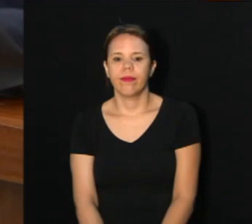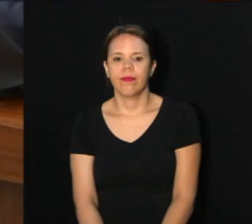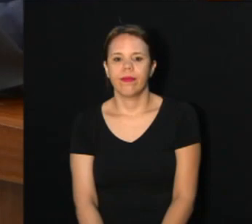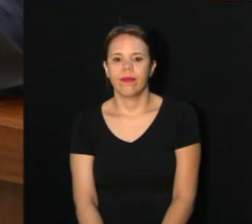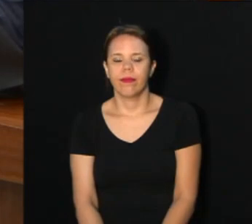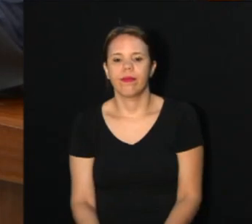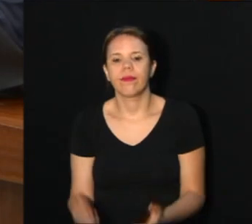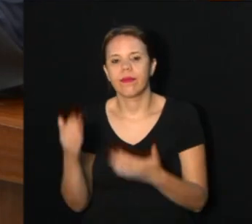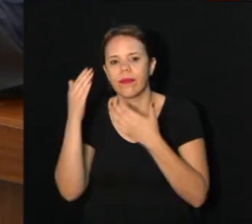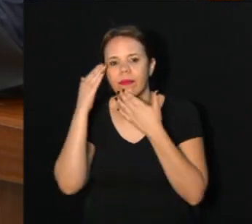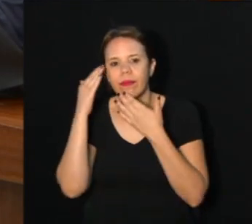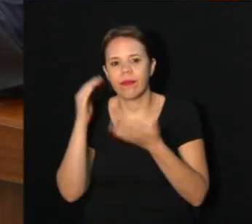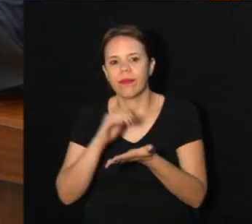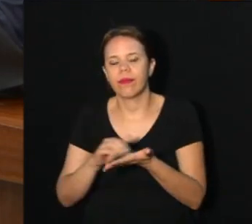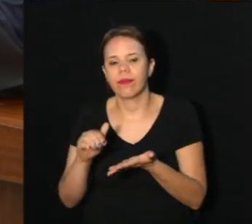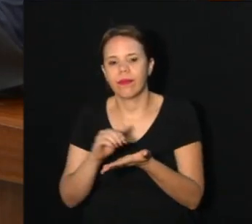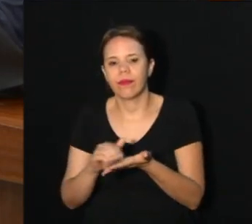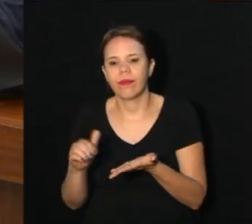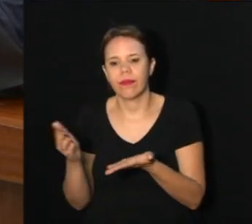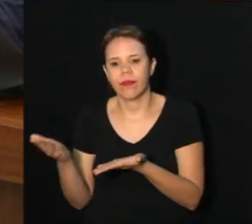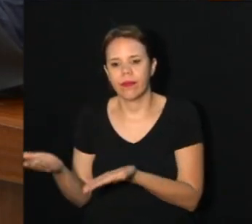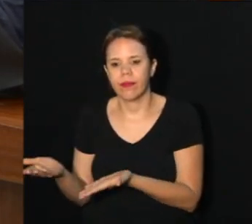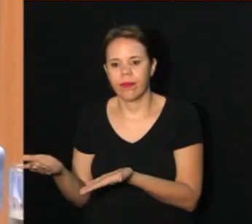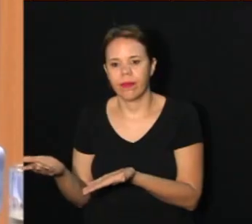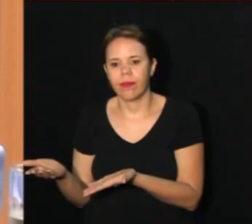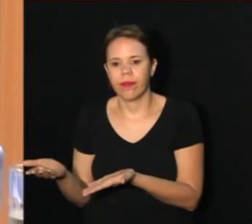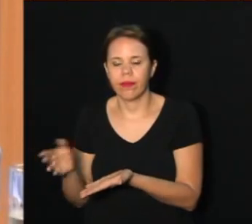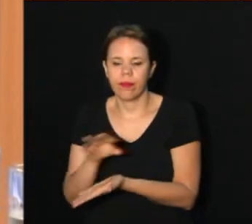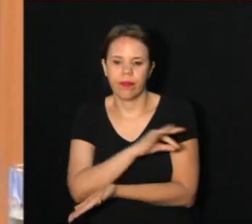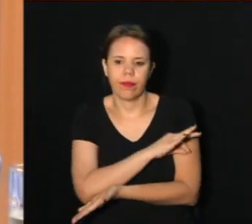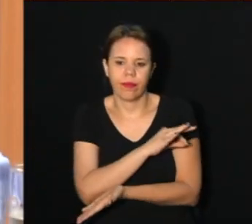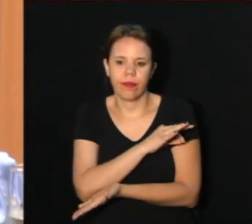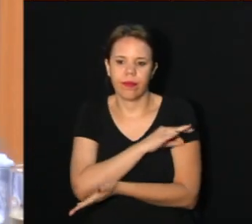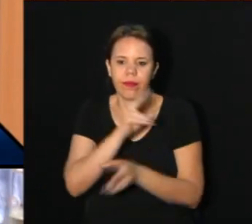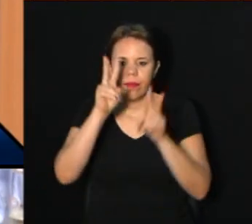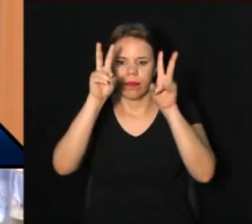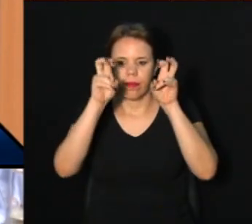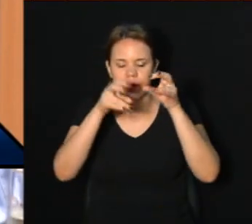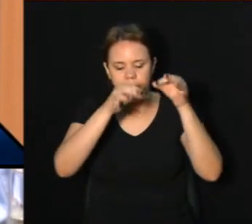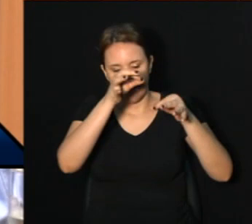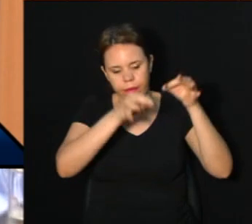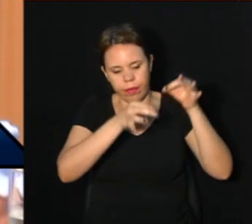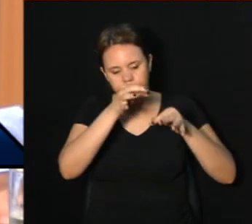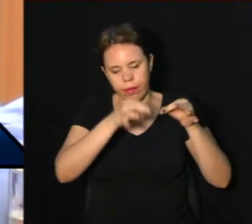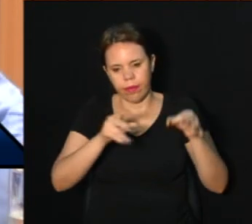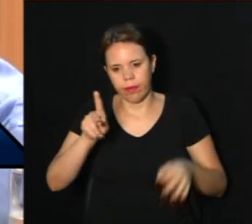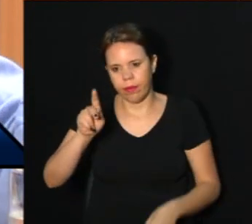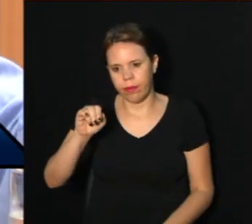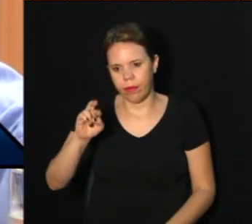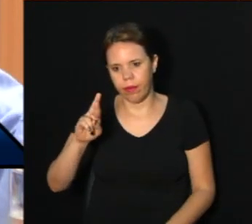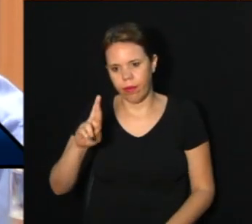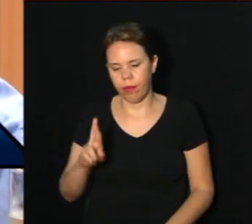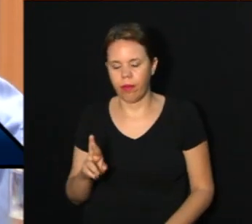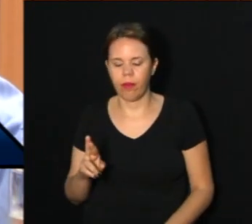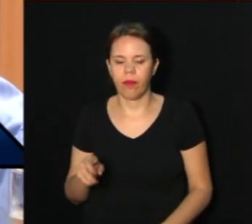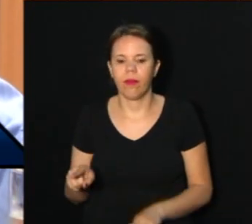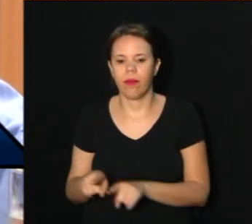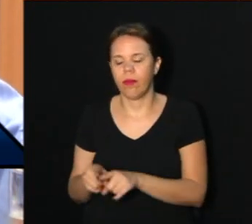Eu agradeço ao secretário municipal de Assuntos Jurídicos, Peter Panuto. Eu já passo, na